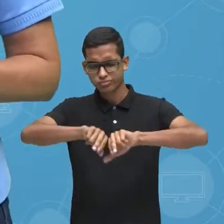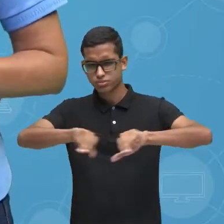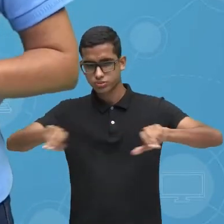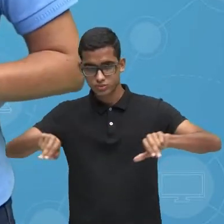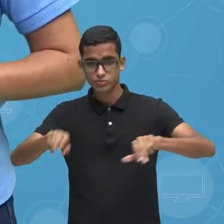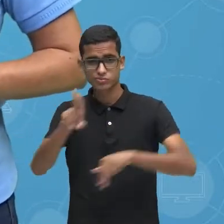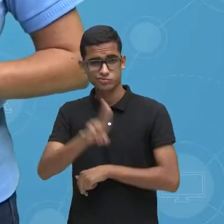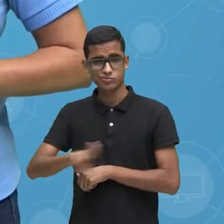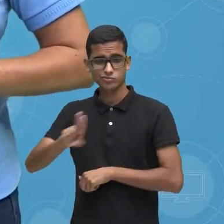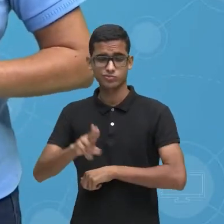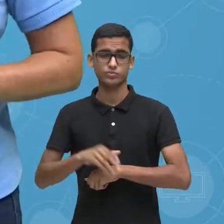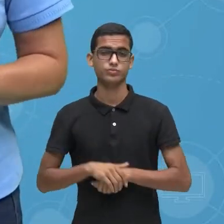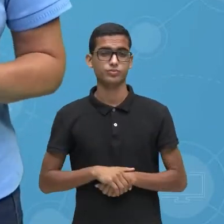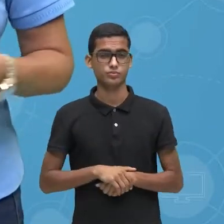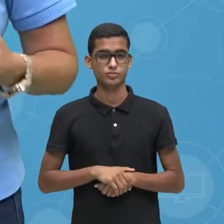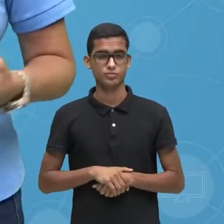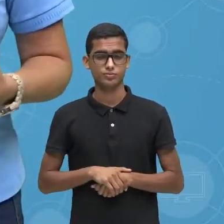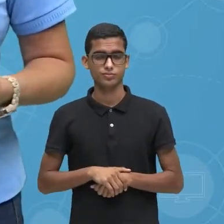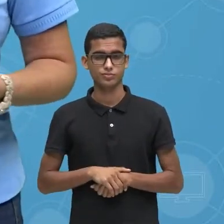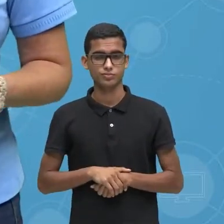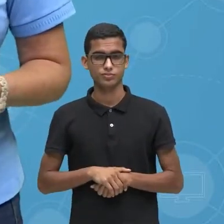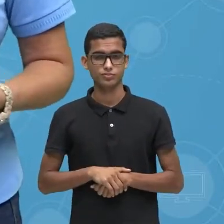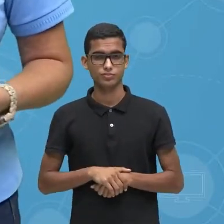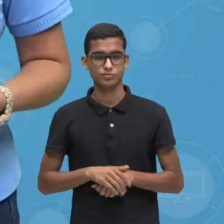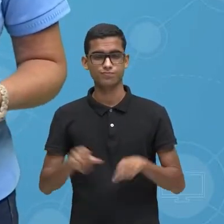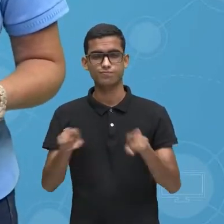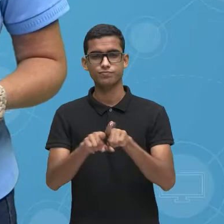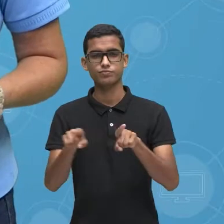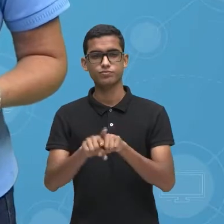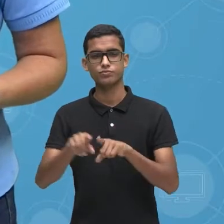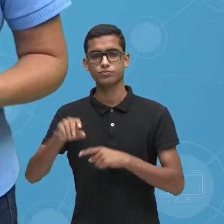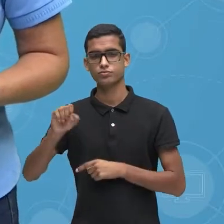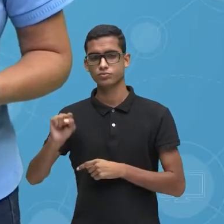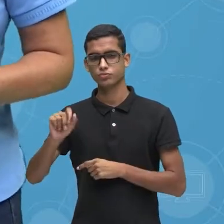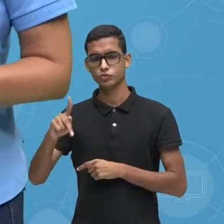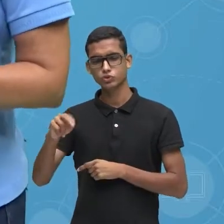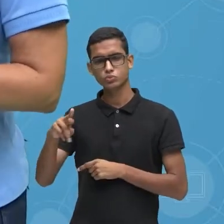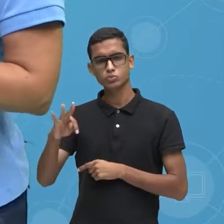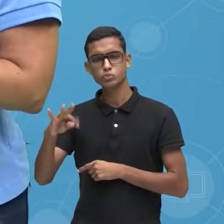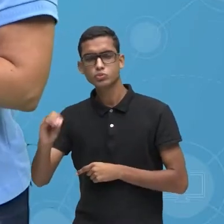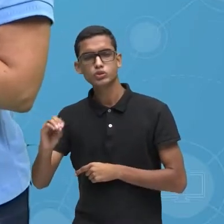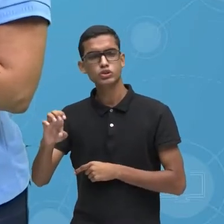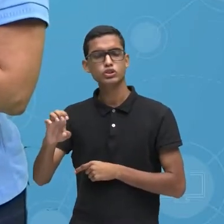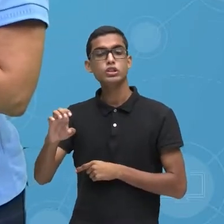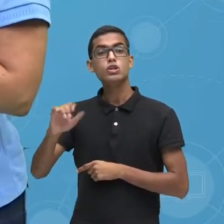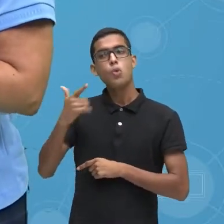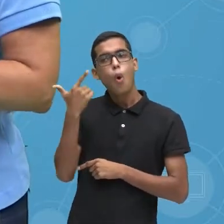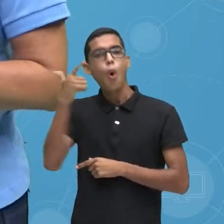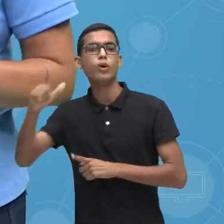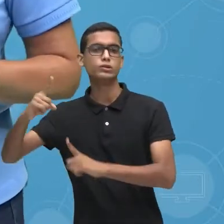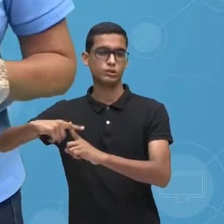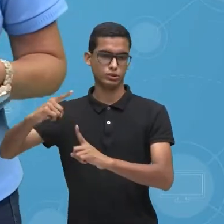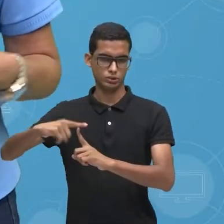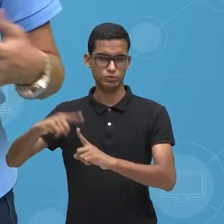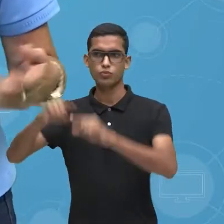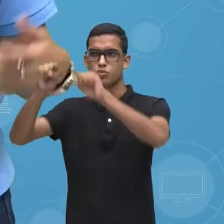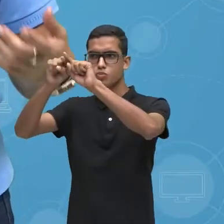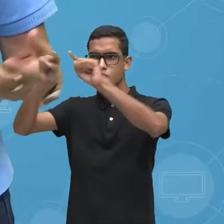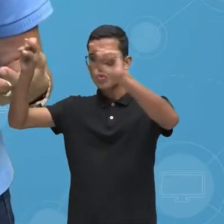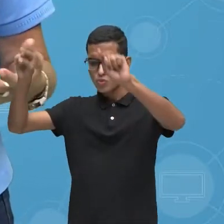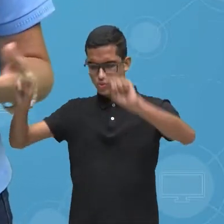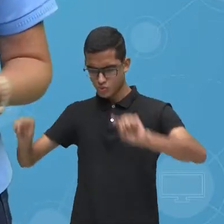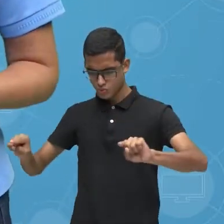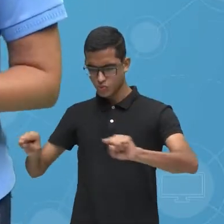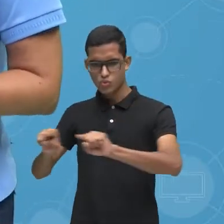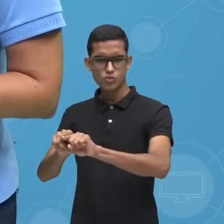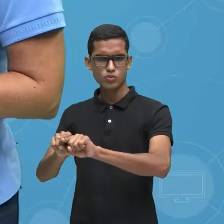tela. E também existe um suporte que é a tela, né? A tela que os grandes artistas, qual é o